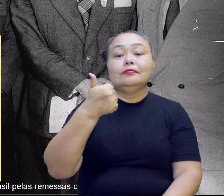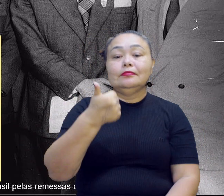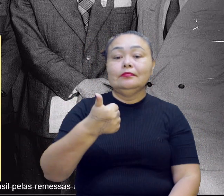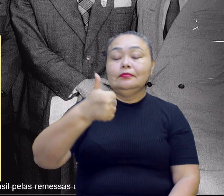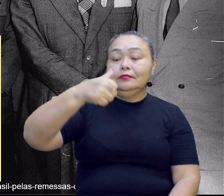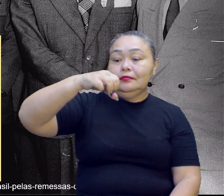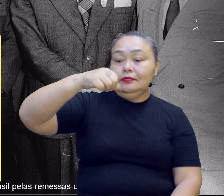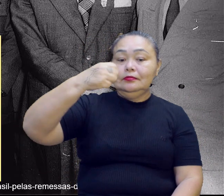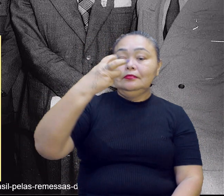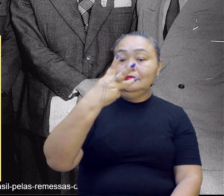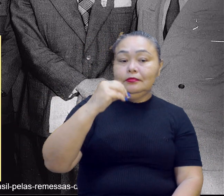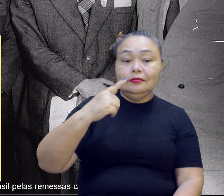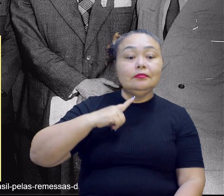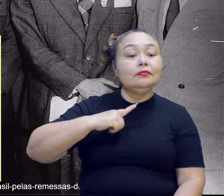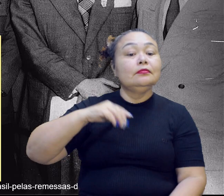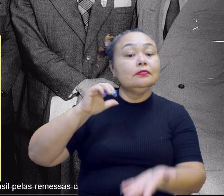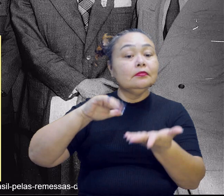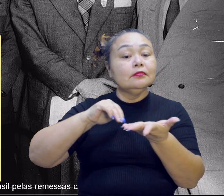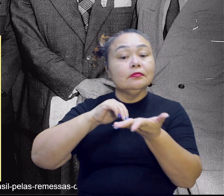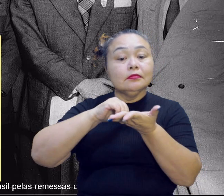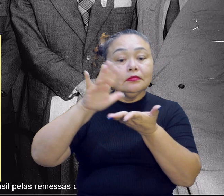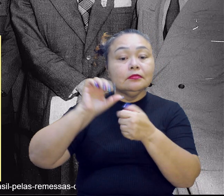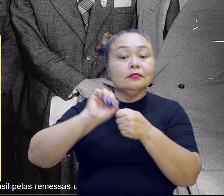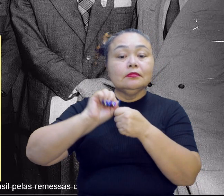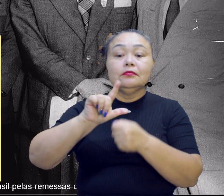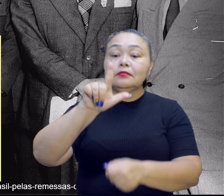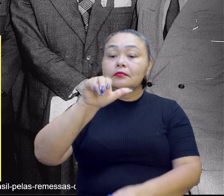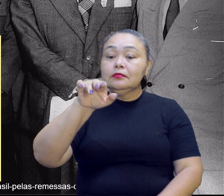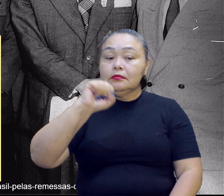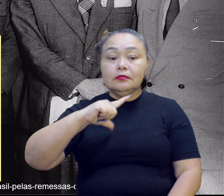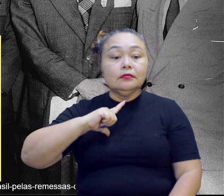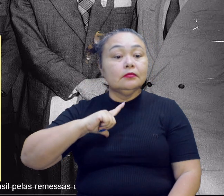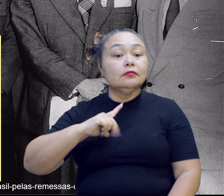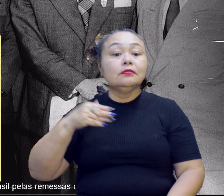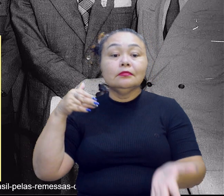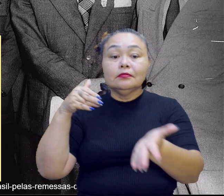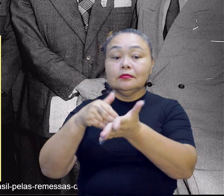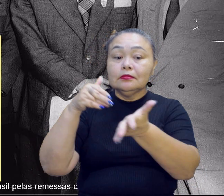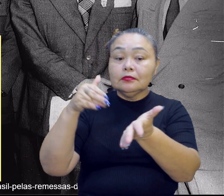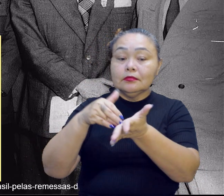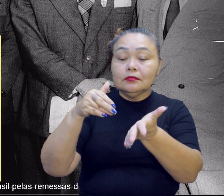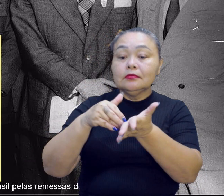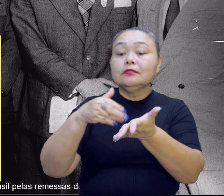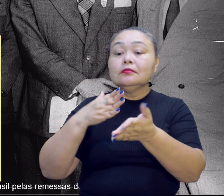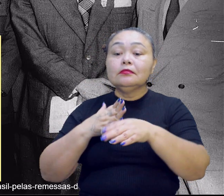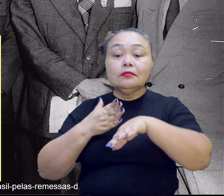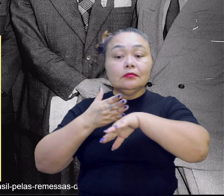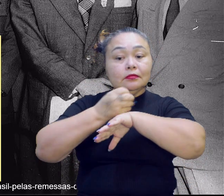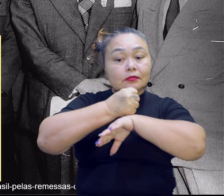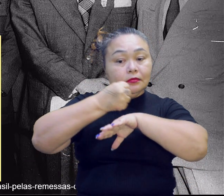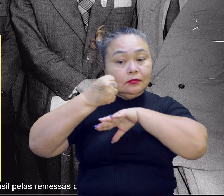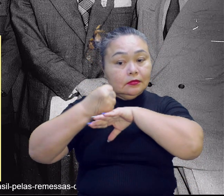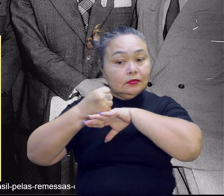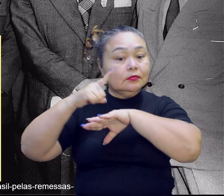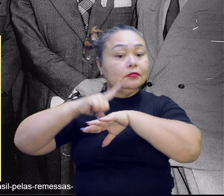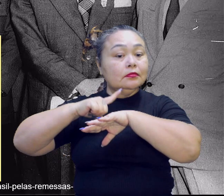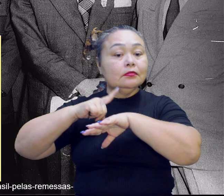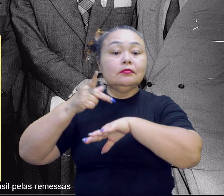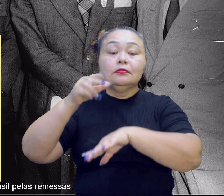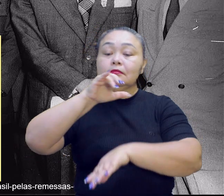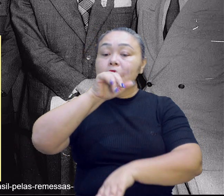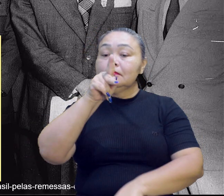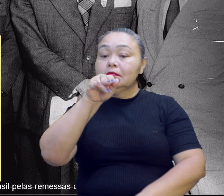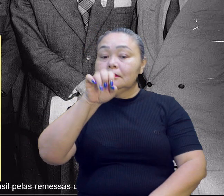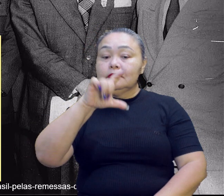derrubou Washington Luiz e impediu a posse de Júlio Prestes. Getúlio Vargas assumiu o governo provisório,